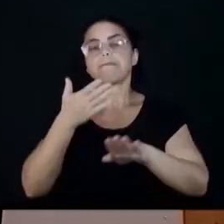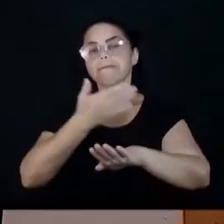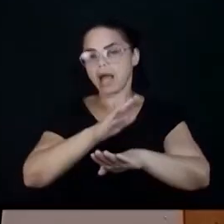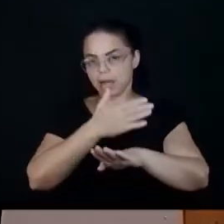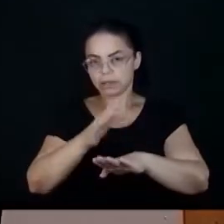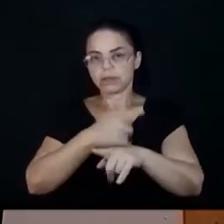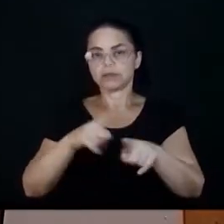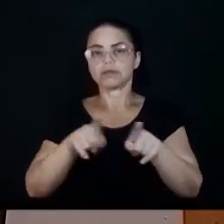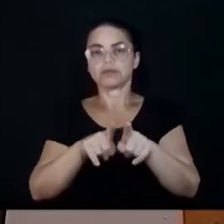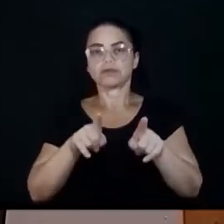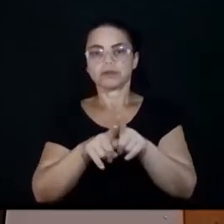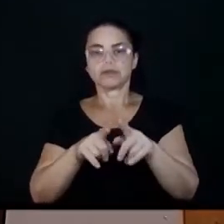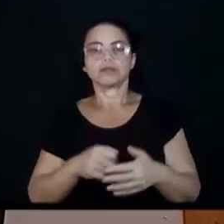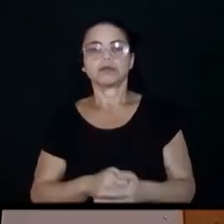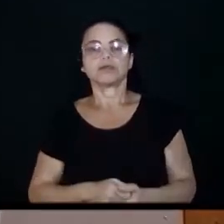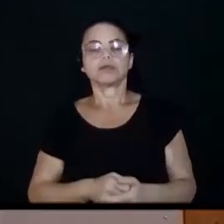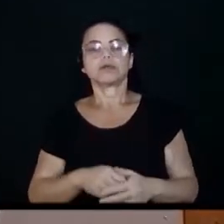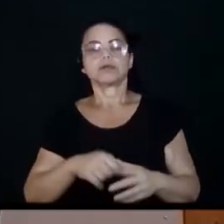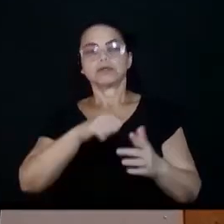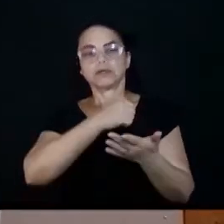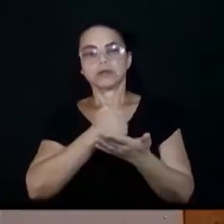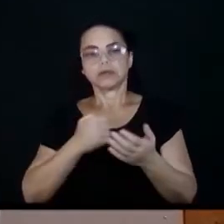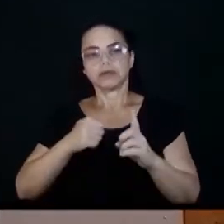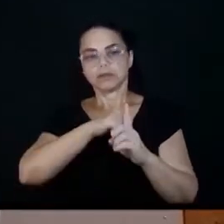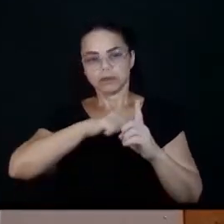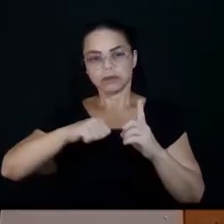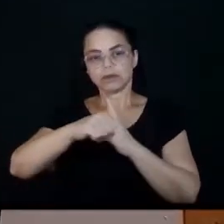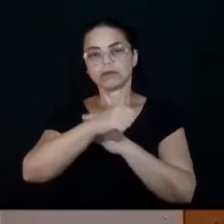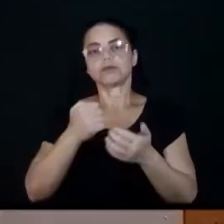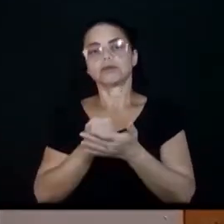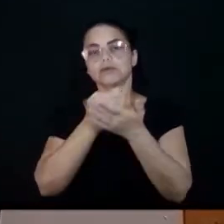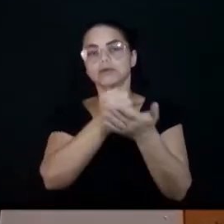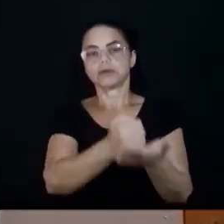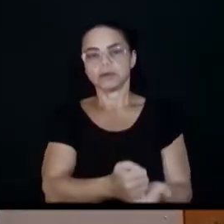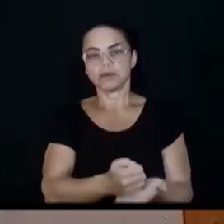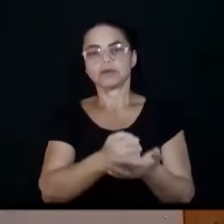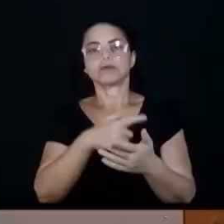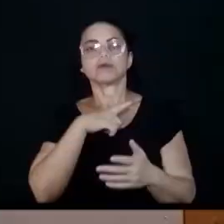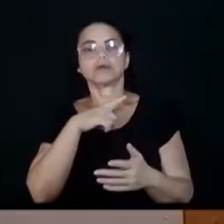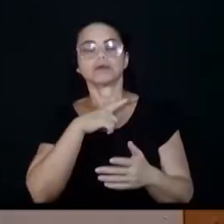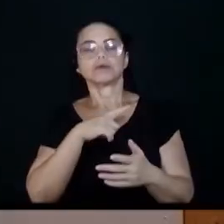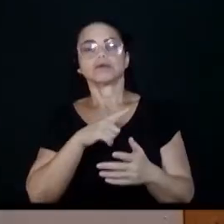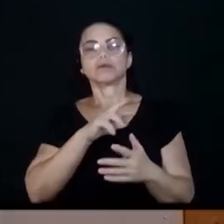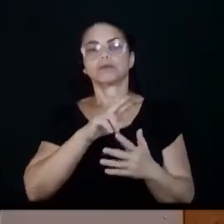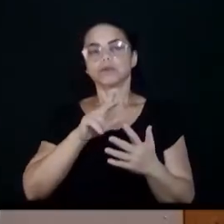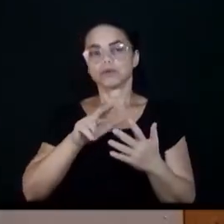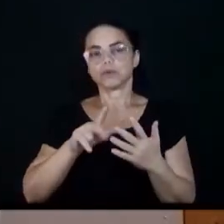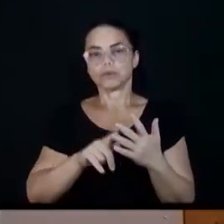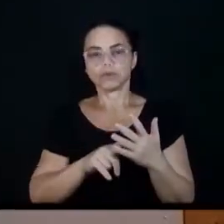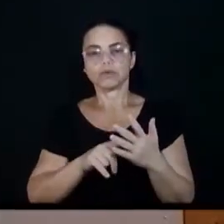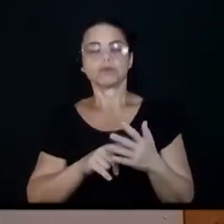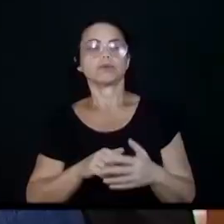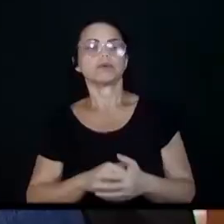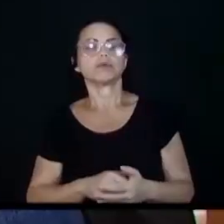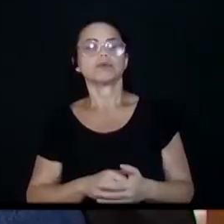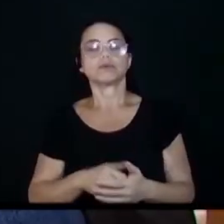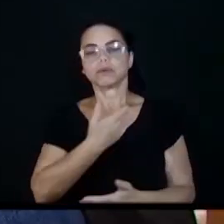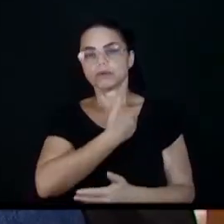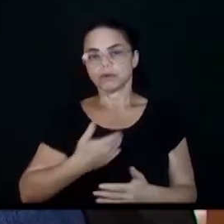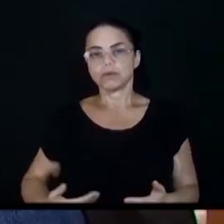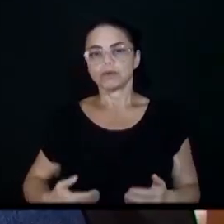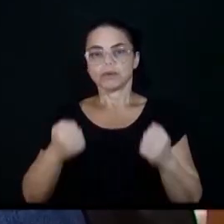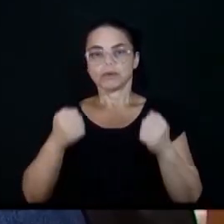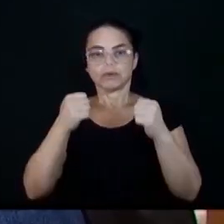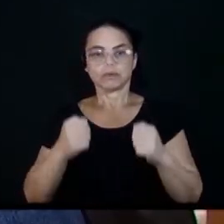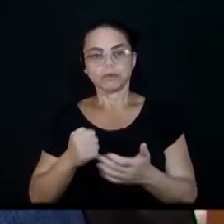pelas assistentes sociais, justamente para ver se existem outras demandas ou outros organismos públicos que podem auxiliar